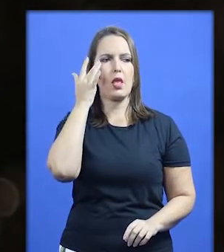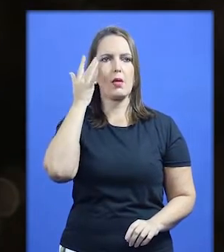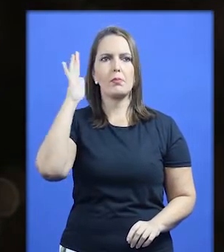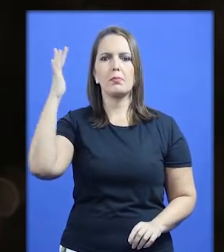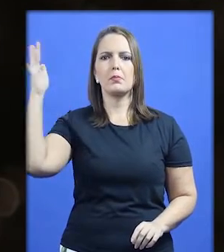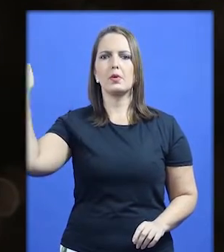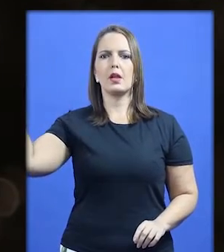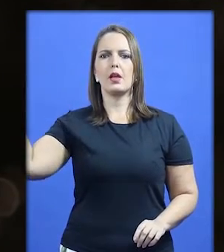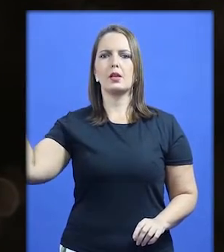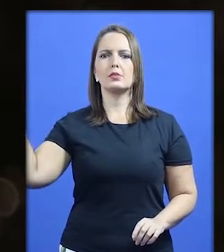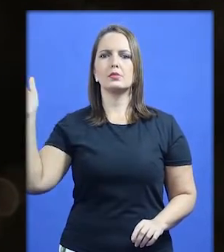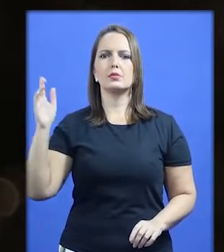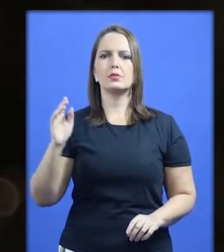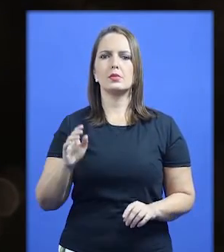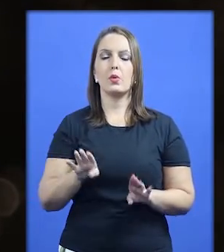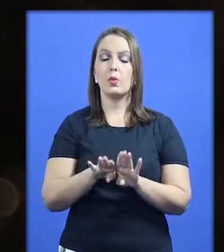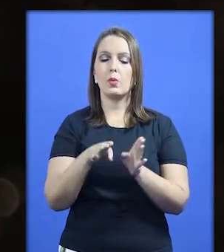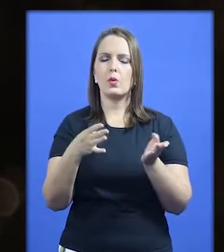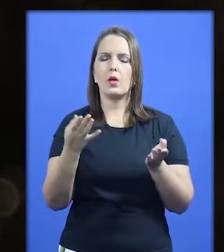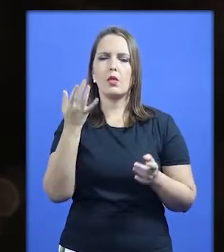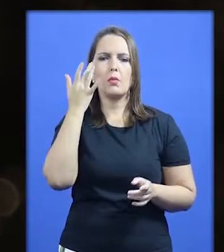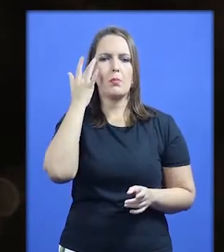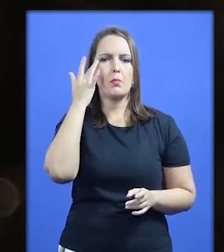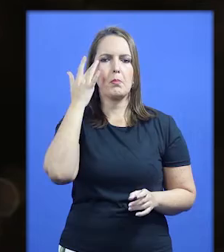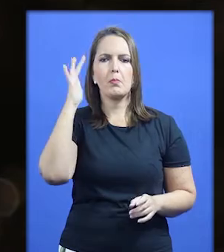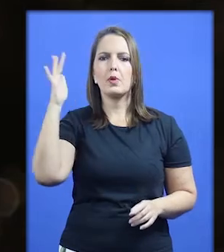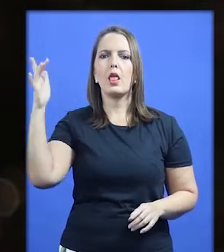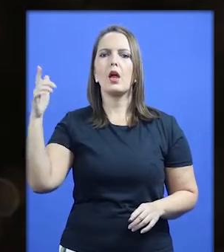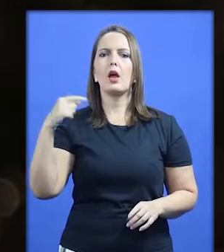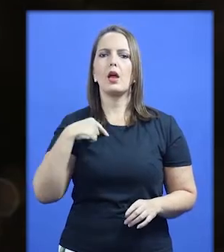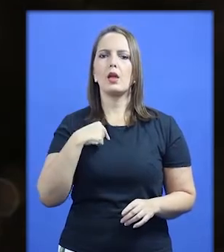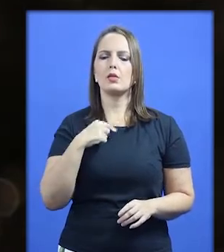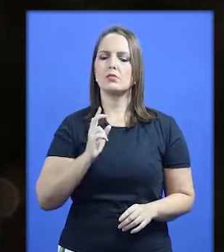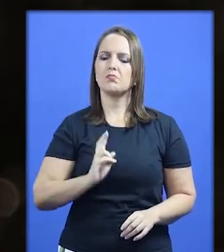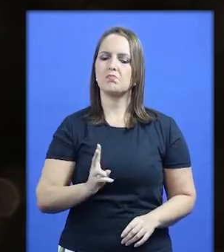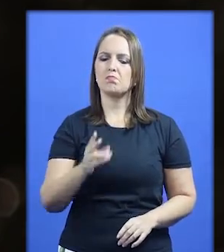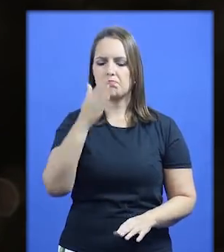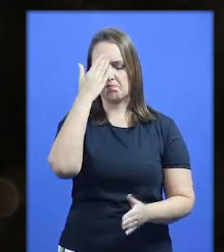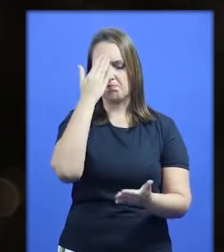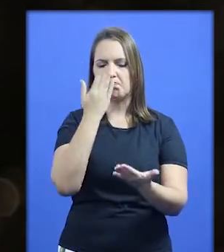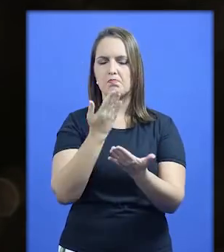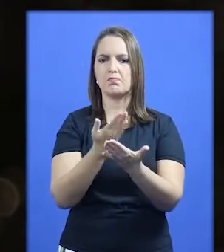E quanto os meus olhos brilharem, eu continuo